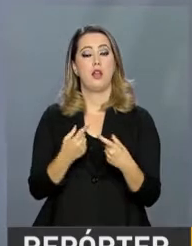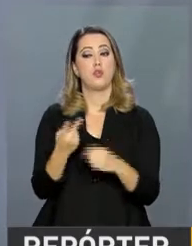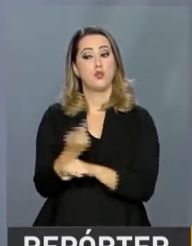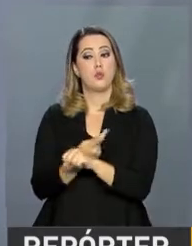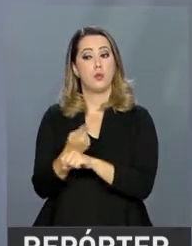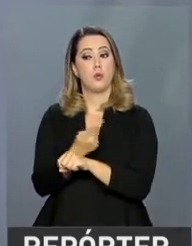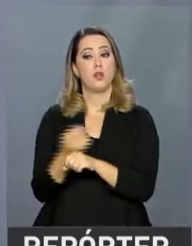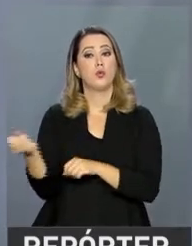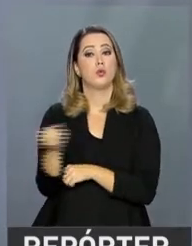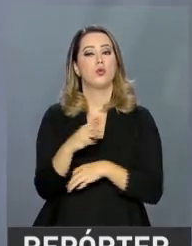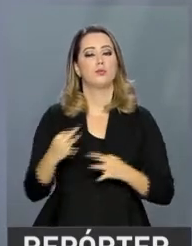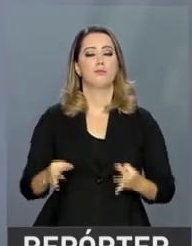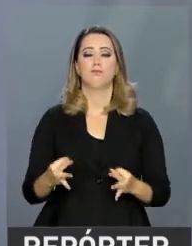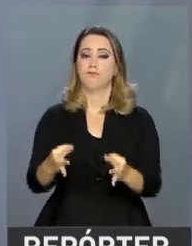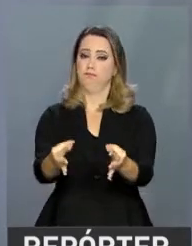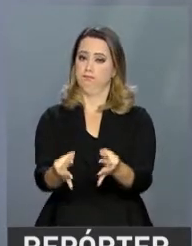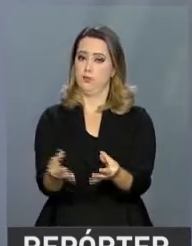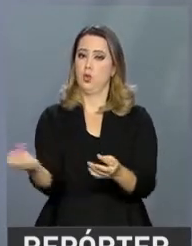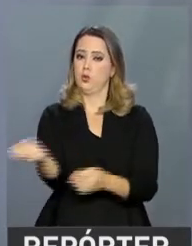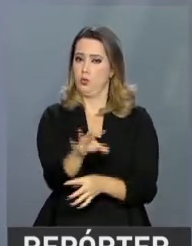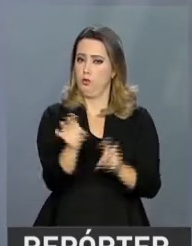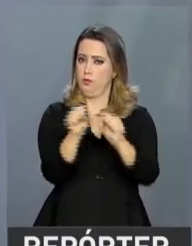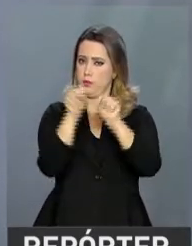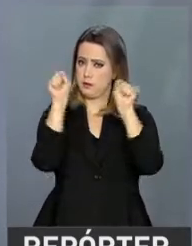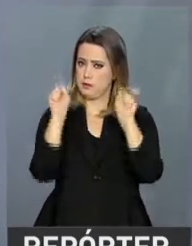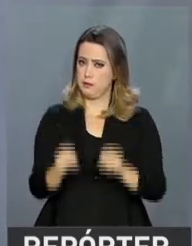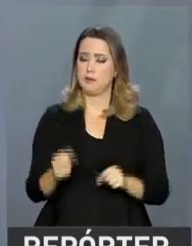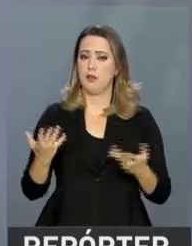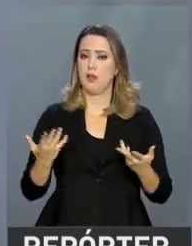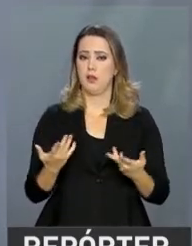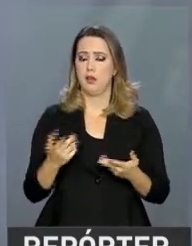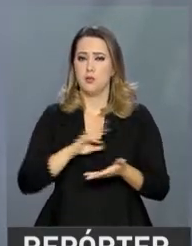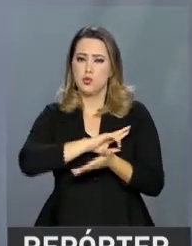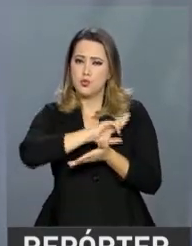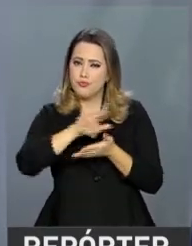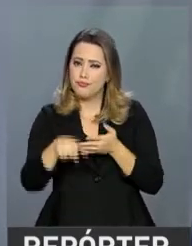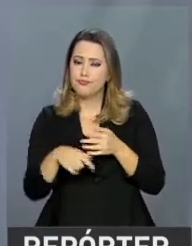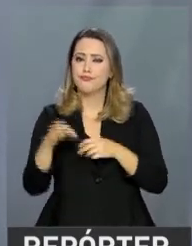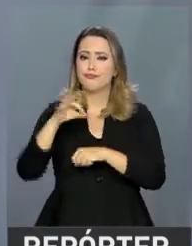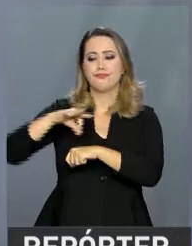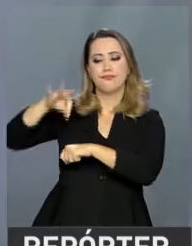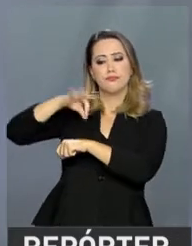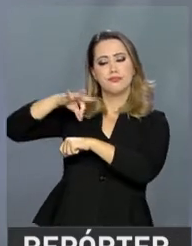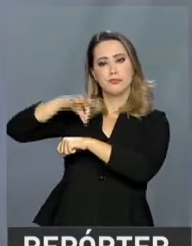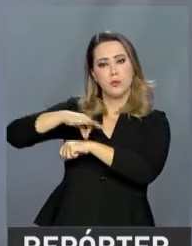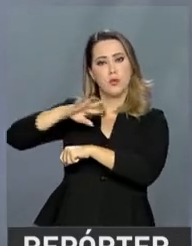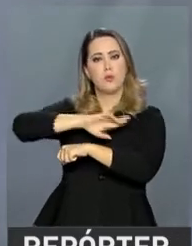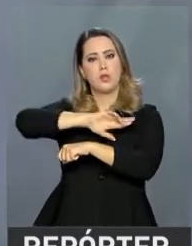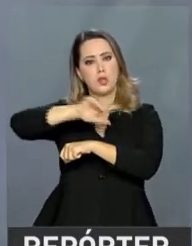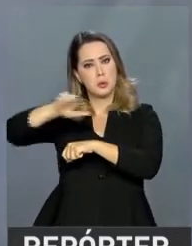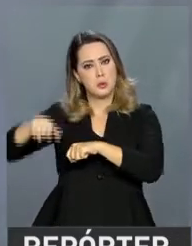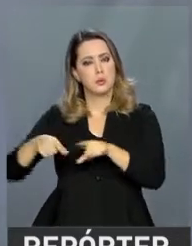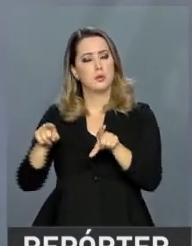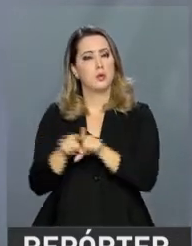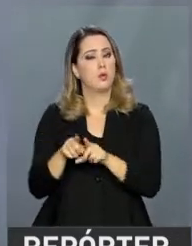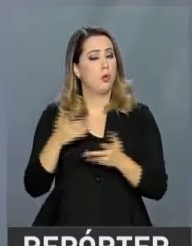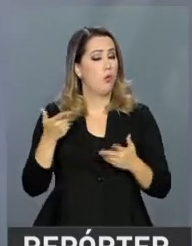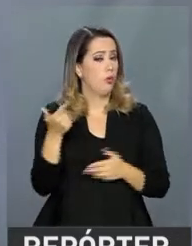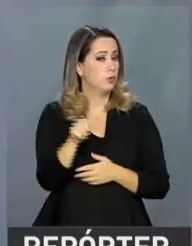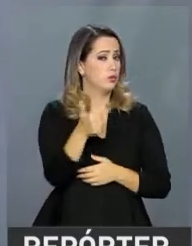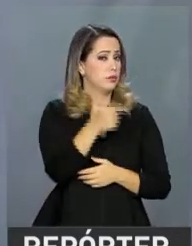sistemas temos aí a roubar que temos mosquitos externas temos uma série de